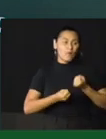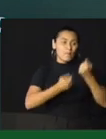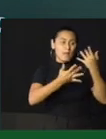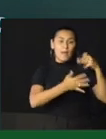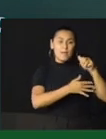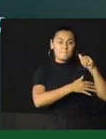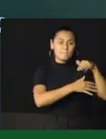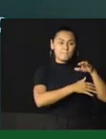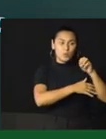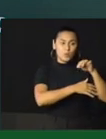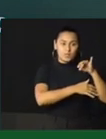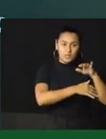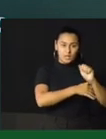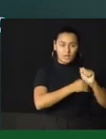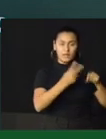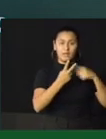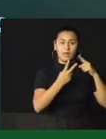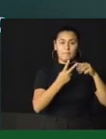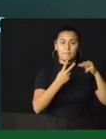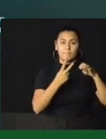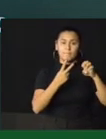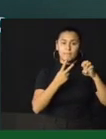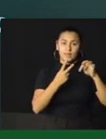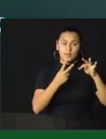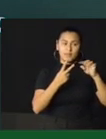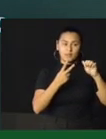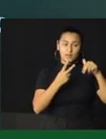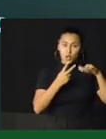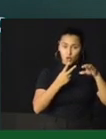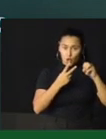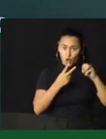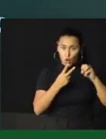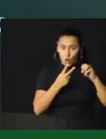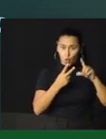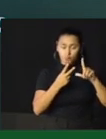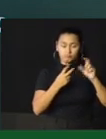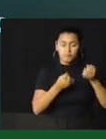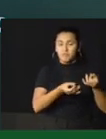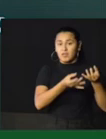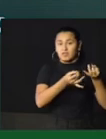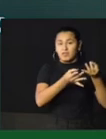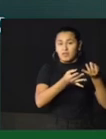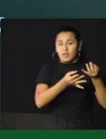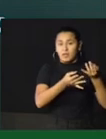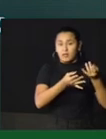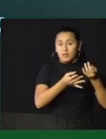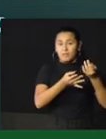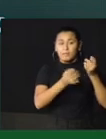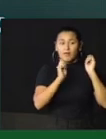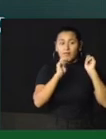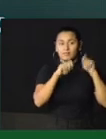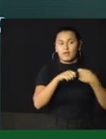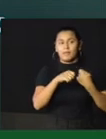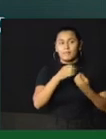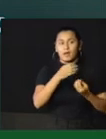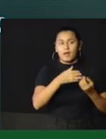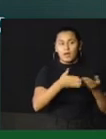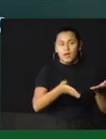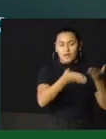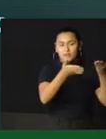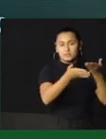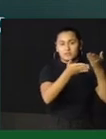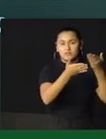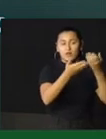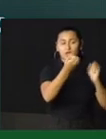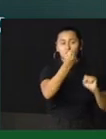e metanol quer dizer um novo commodity Para viabilizar como o Jal disse a indústria a crise